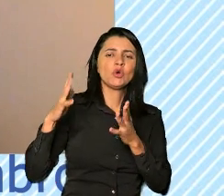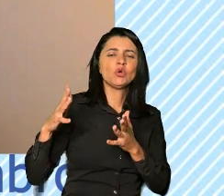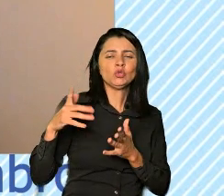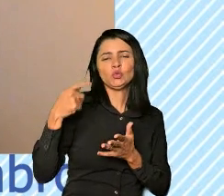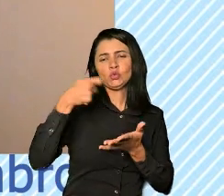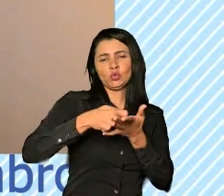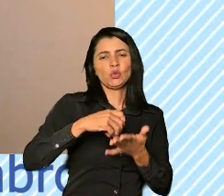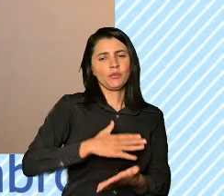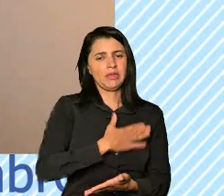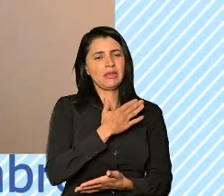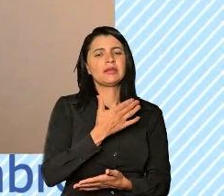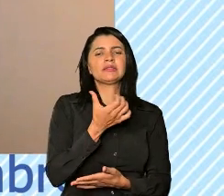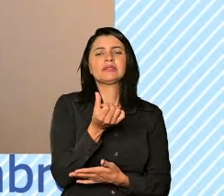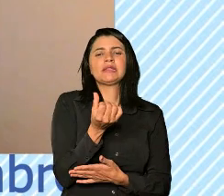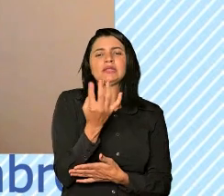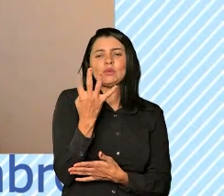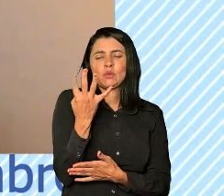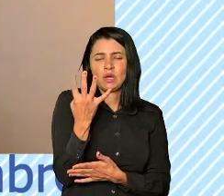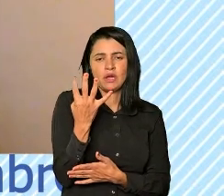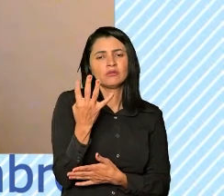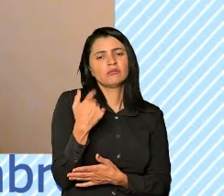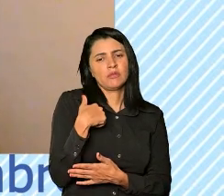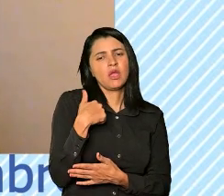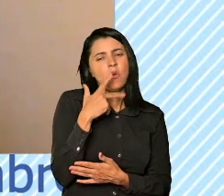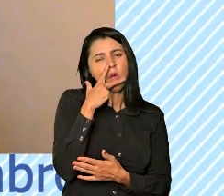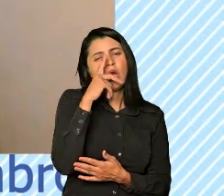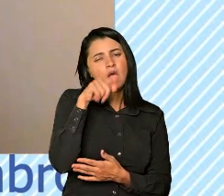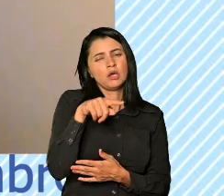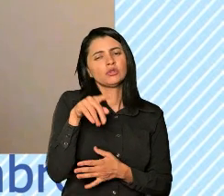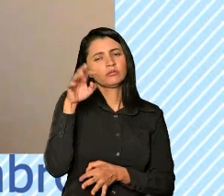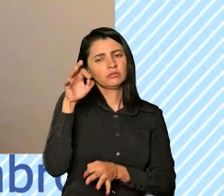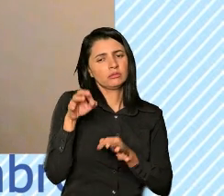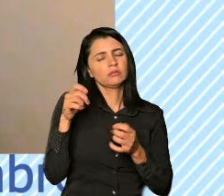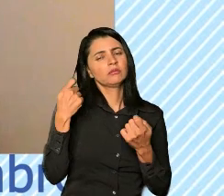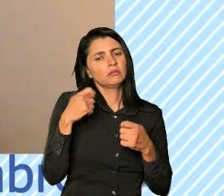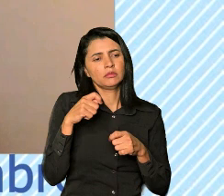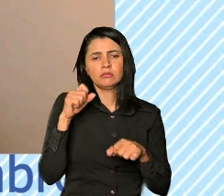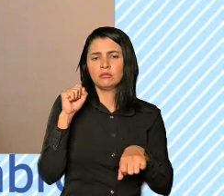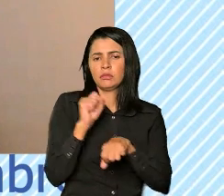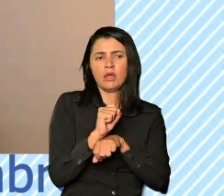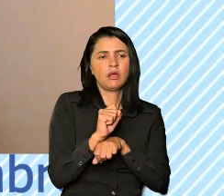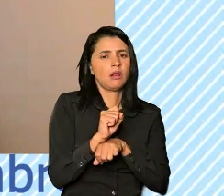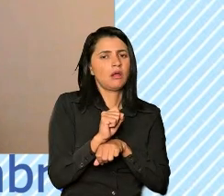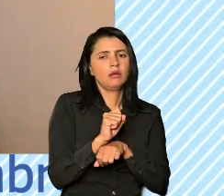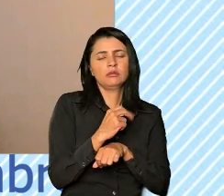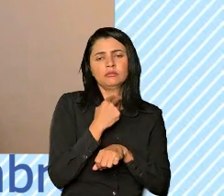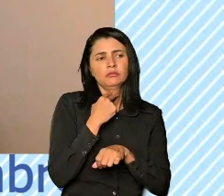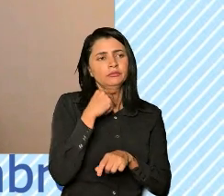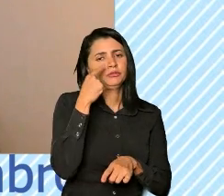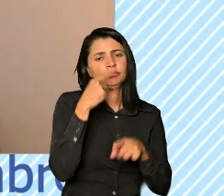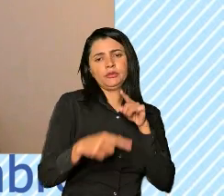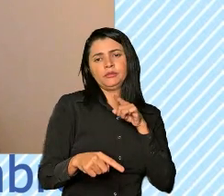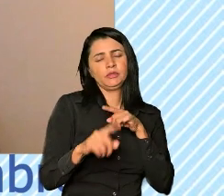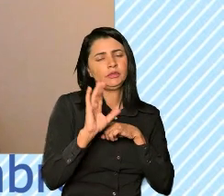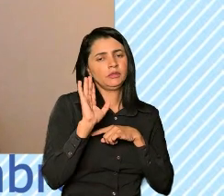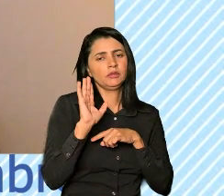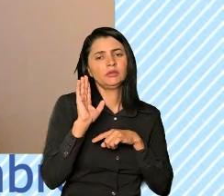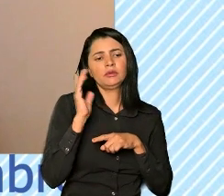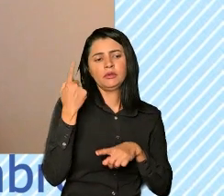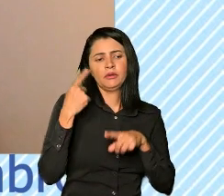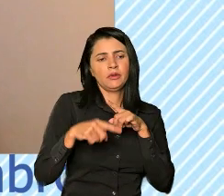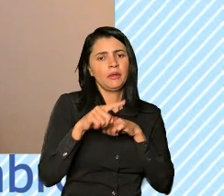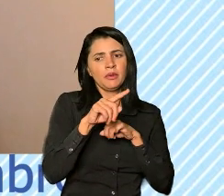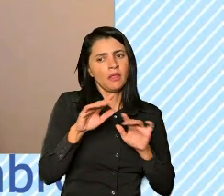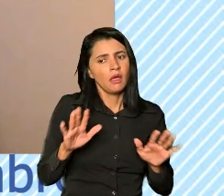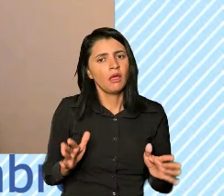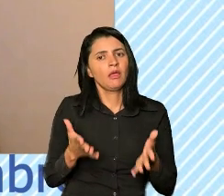de 64. Que eu acho que o judiciário deveria intervir, porque afinal Mas o de contas judiciário você está teve uma posição.